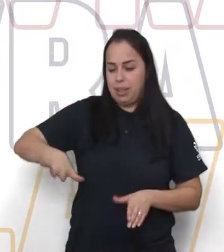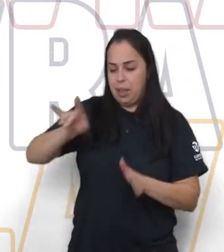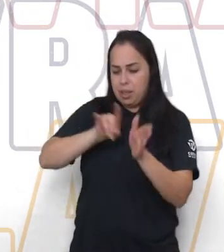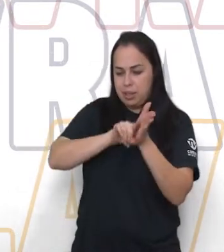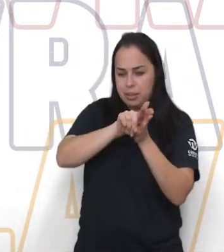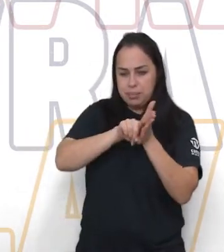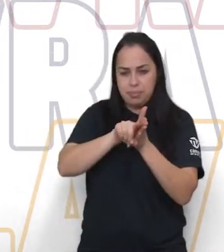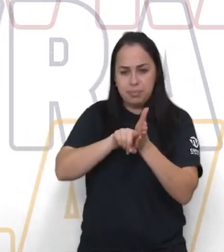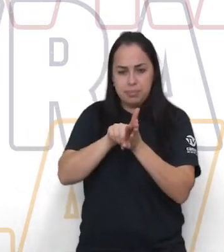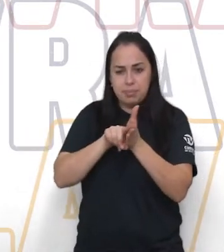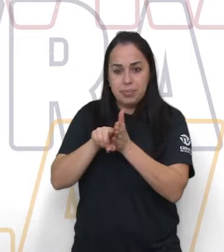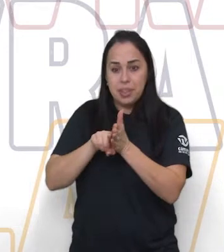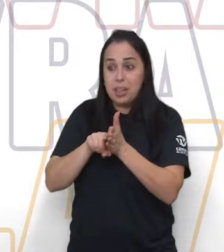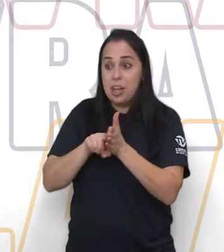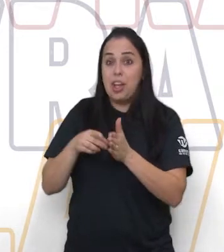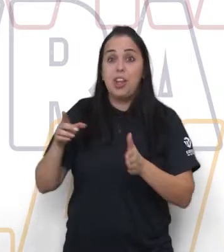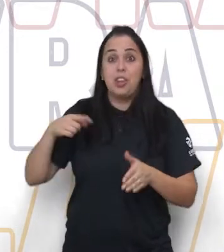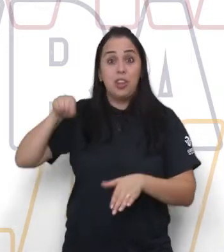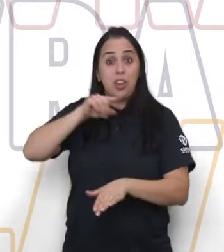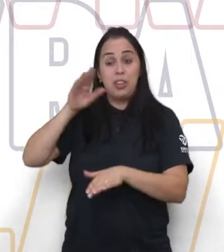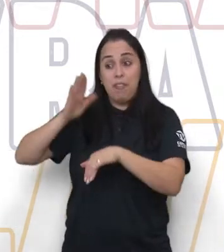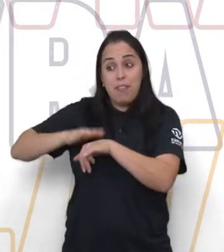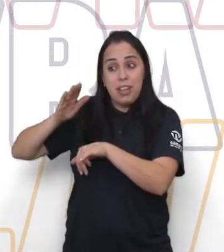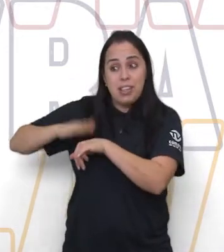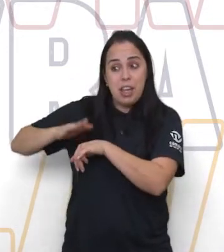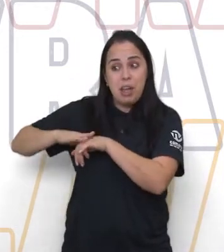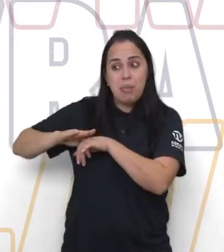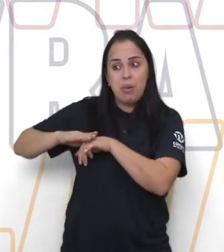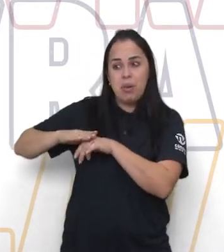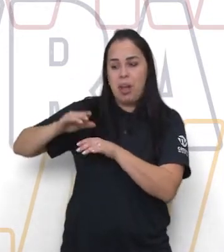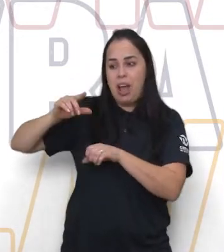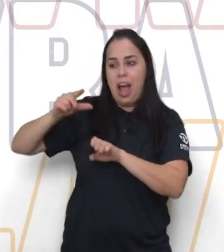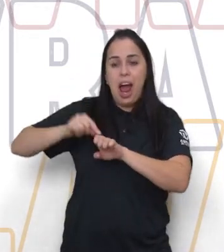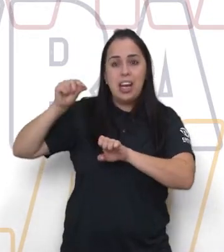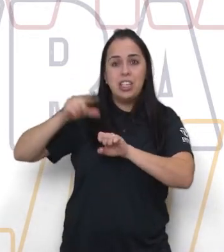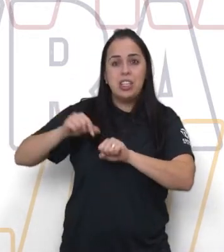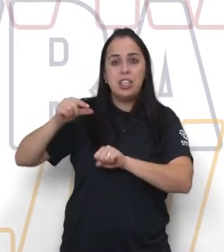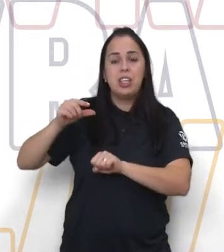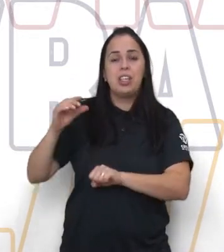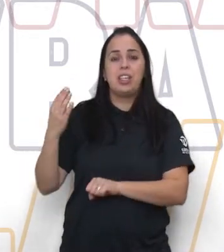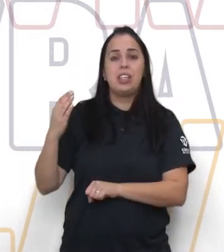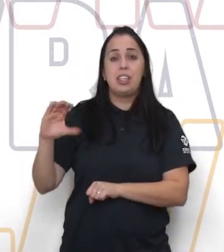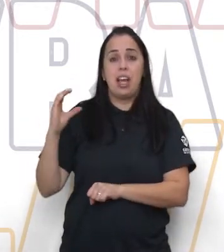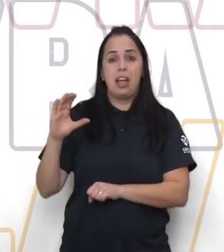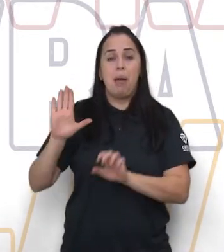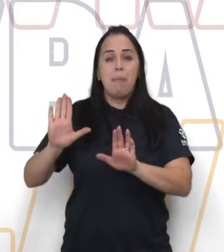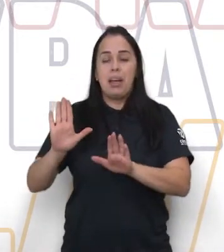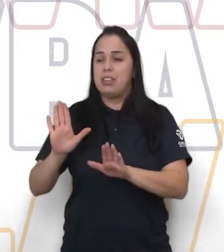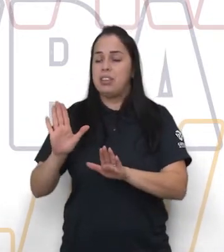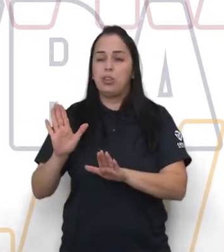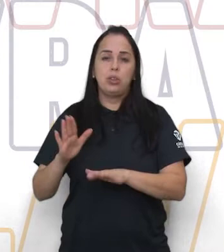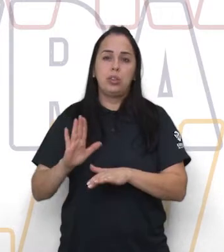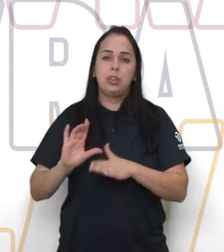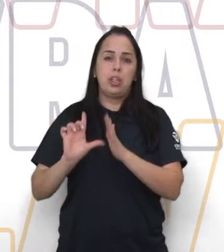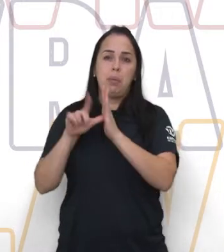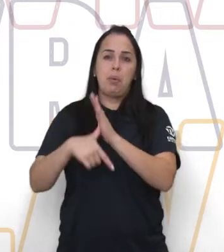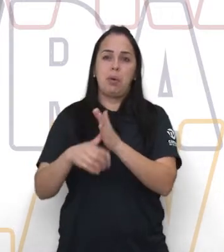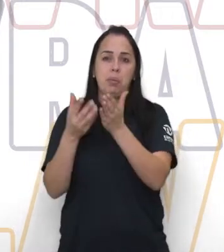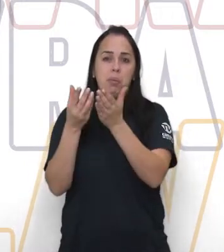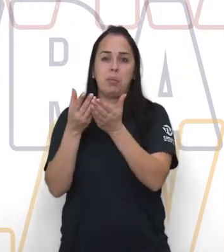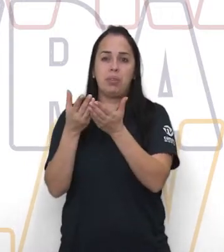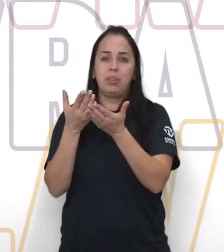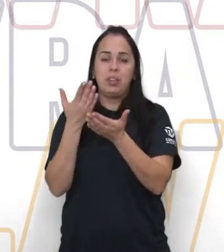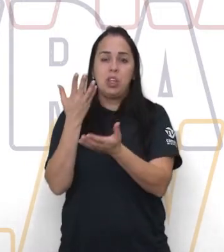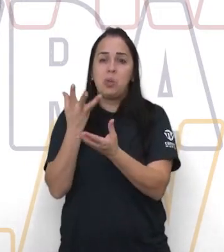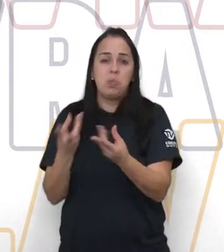pesquisa patente né Nós produzimos muito artigos científicos mas pouco disse aproveitado efetivamente uma